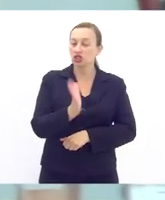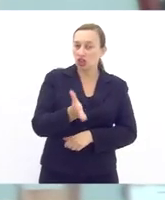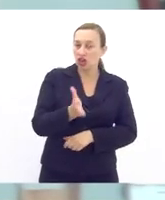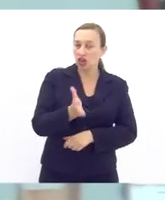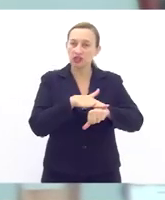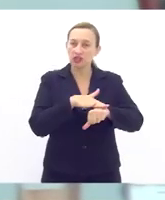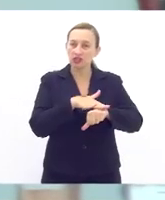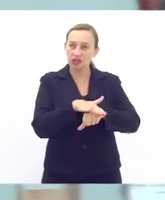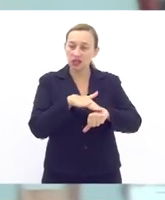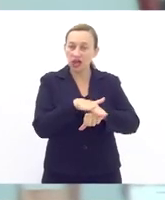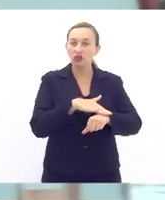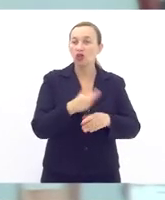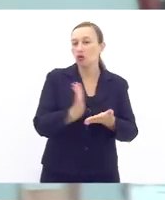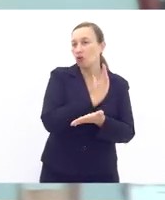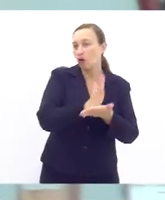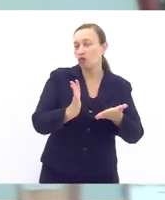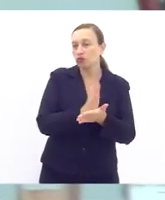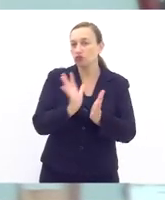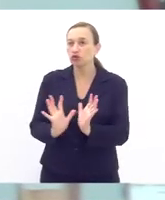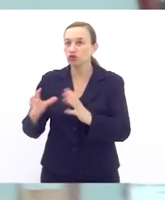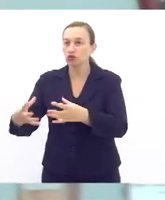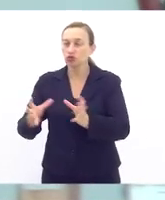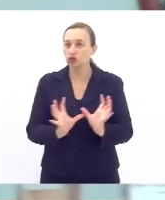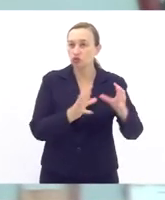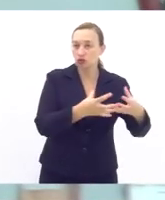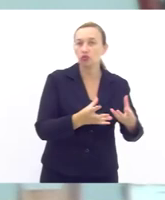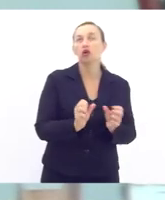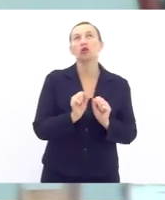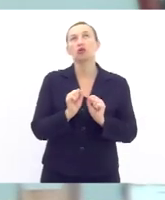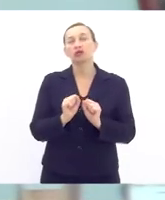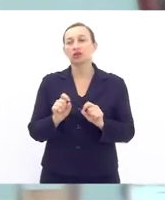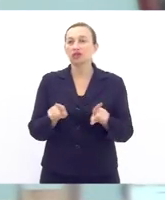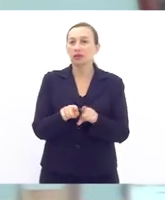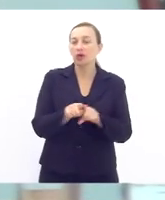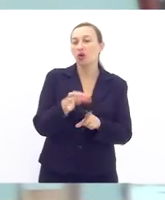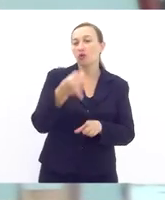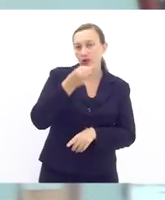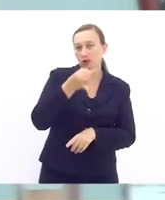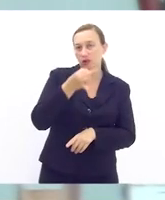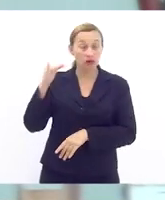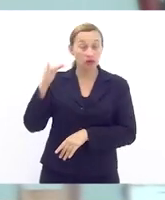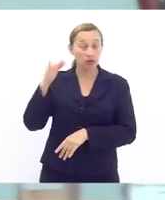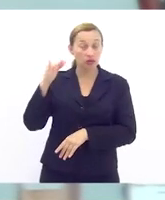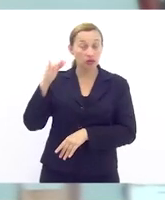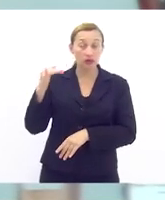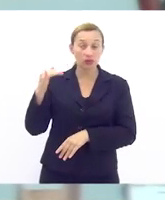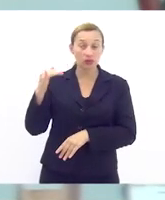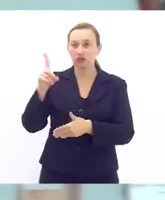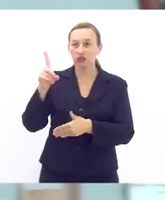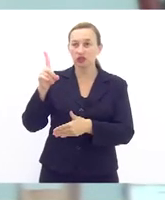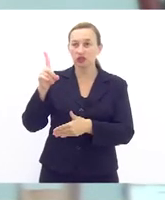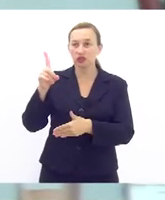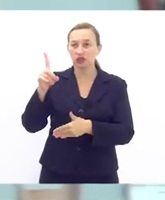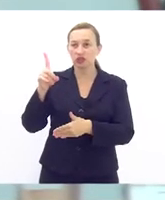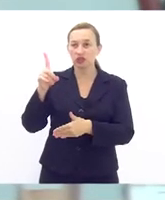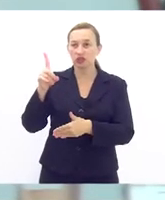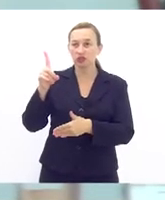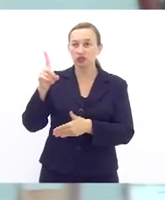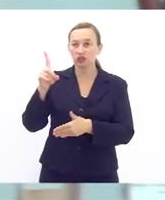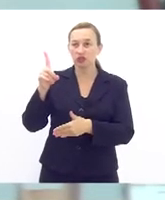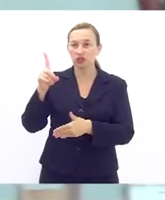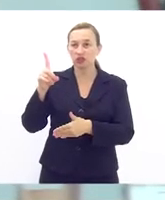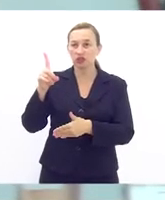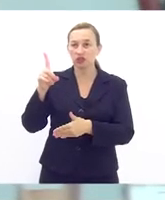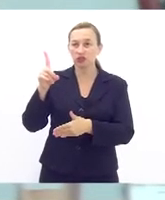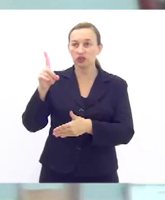inclusive colocaria Mais um ponto que o comitê pode ser fundamental dentro desse processo que além de fazer soluções baseadas